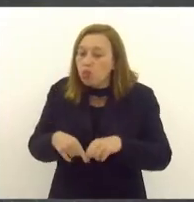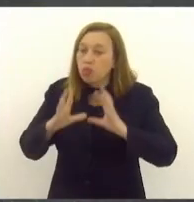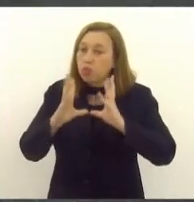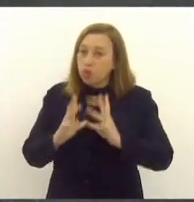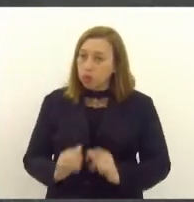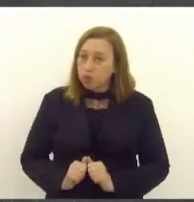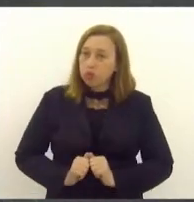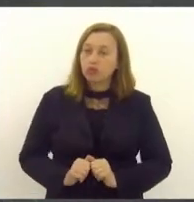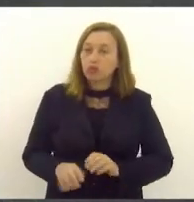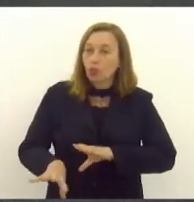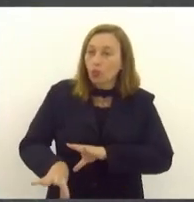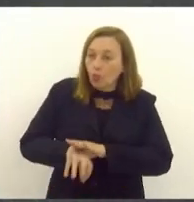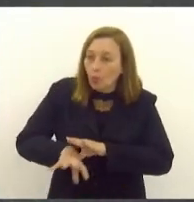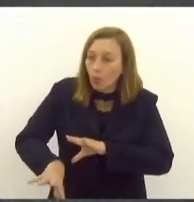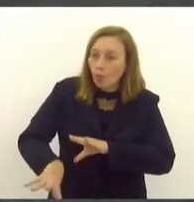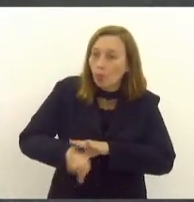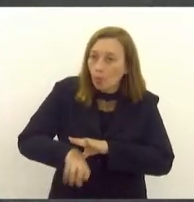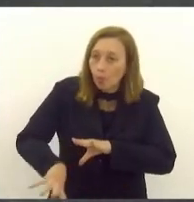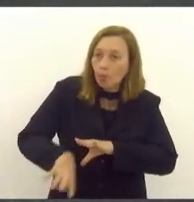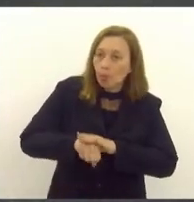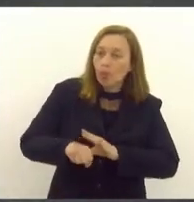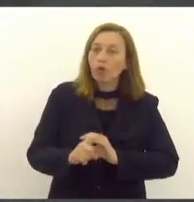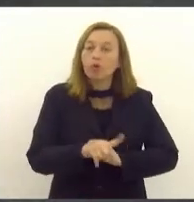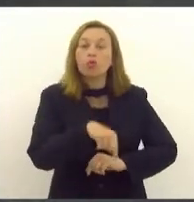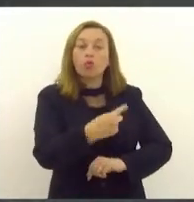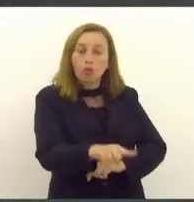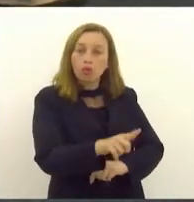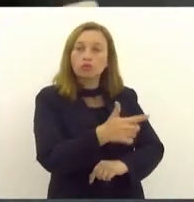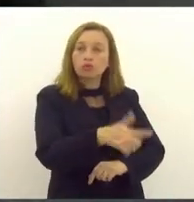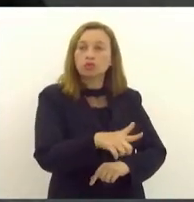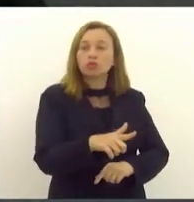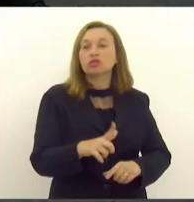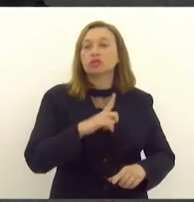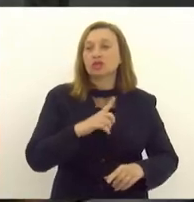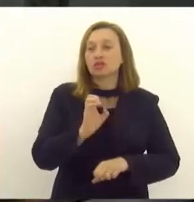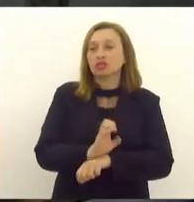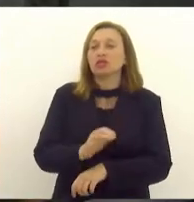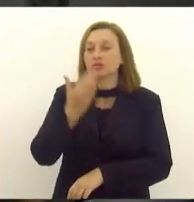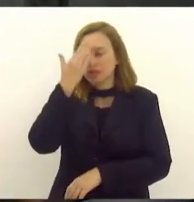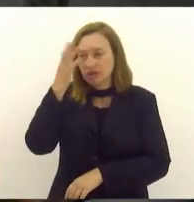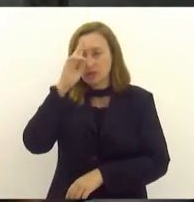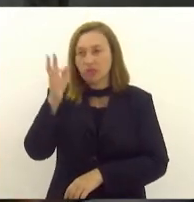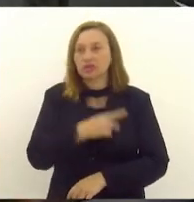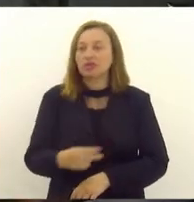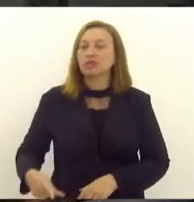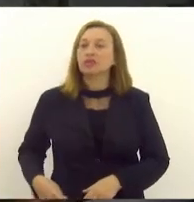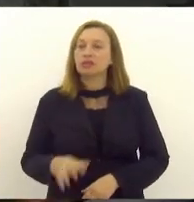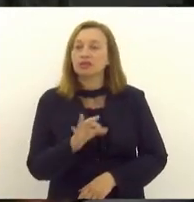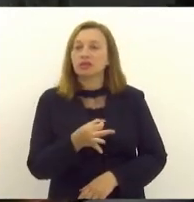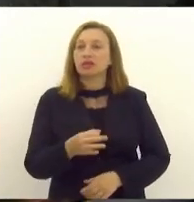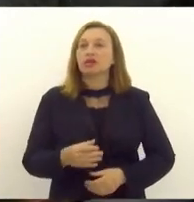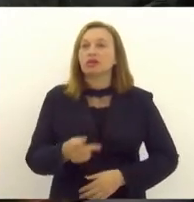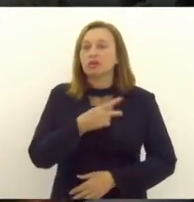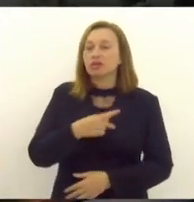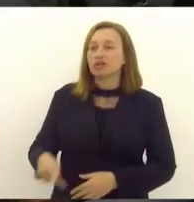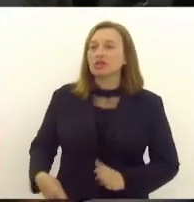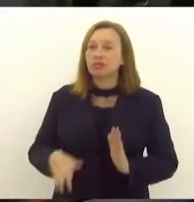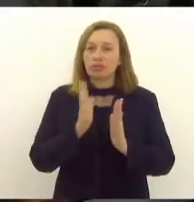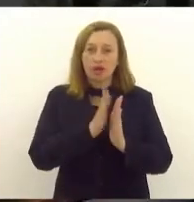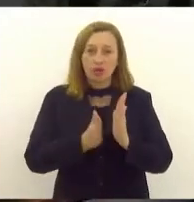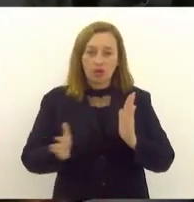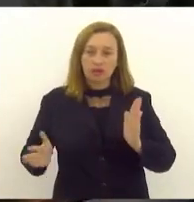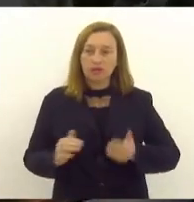dragão desassoreamento tantos outros ativos que a gente tem em nosso estado Obrigado É isso aí Presidente pela ordem